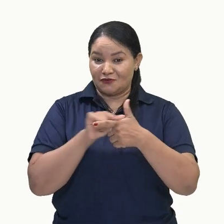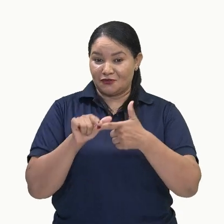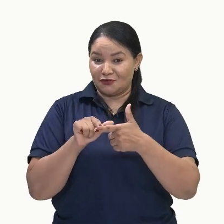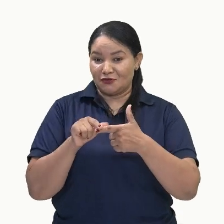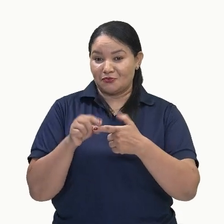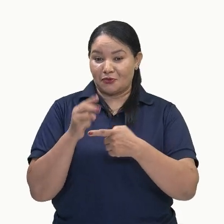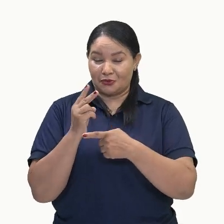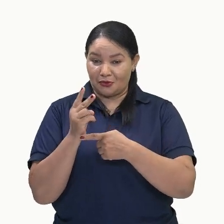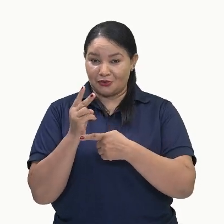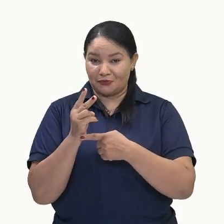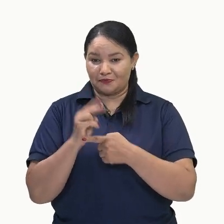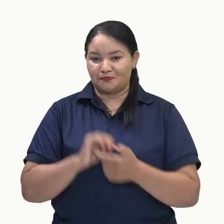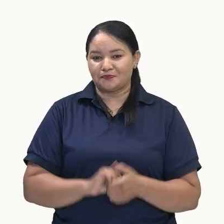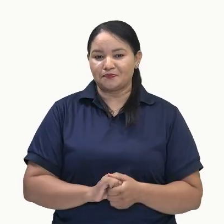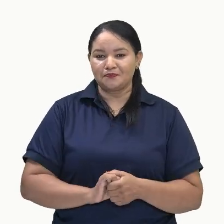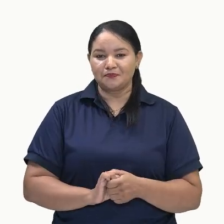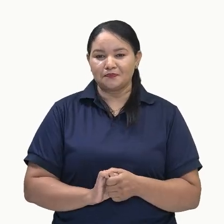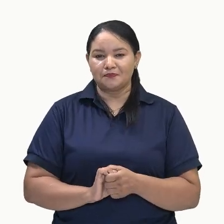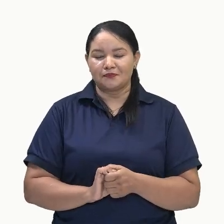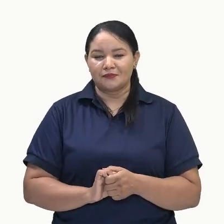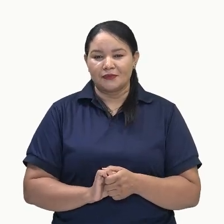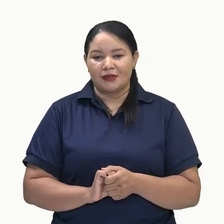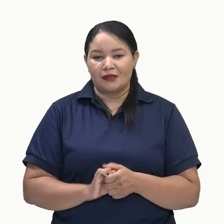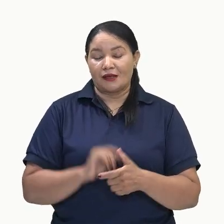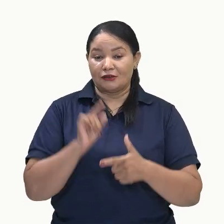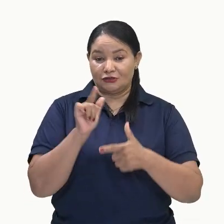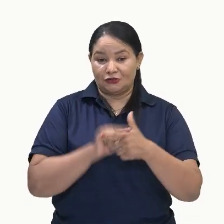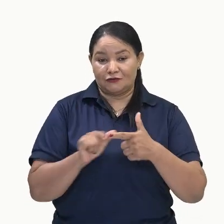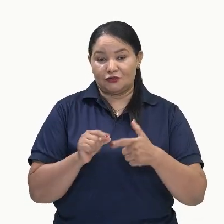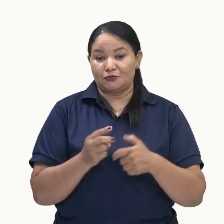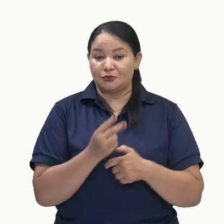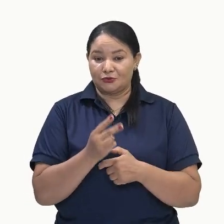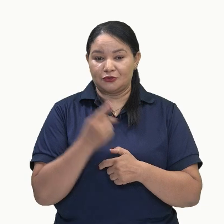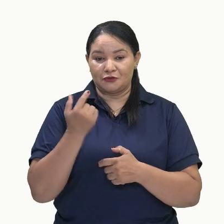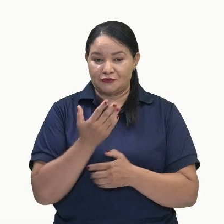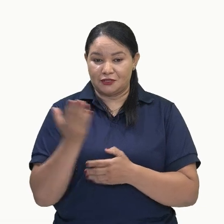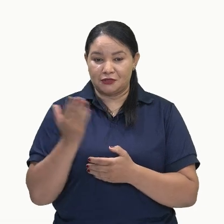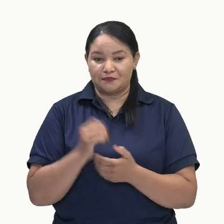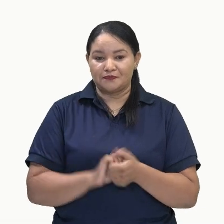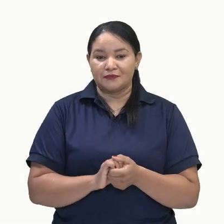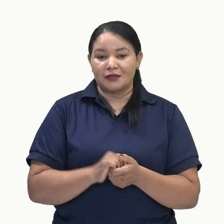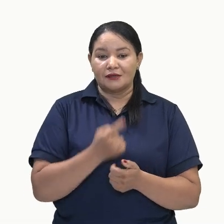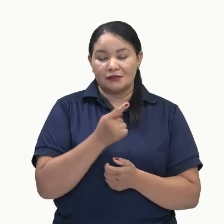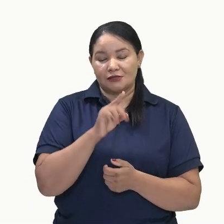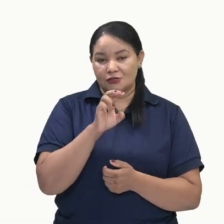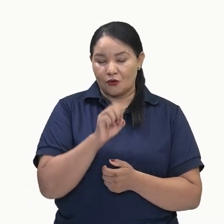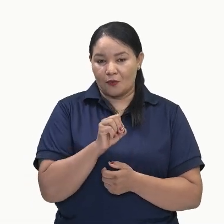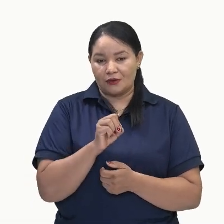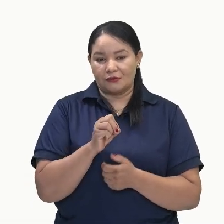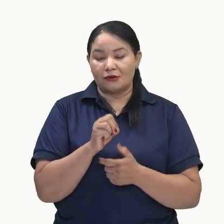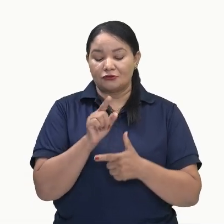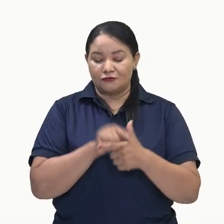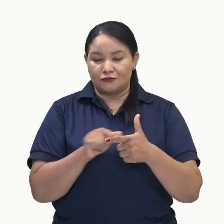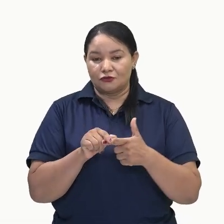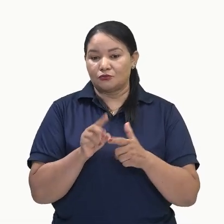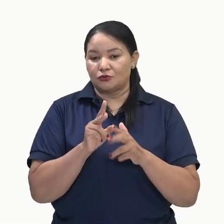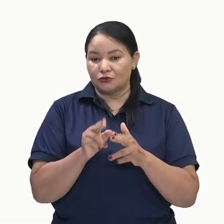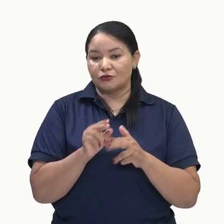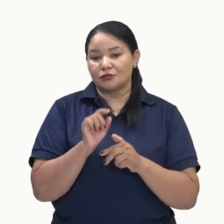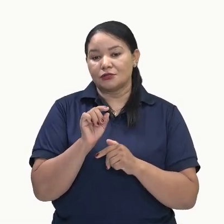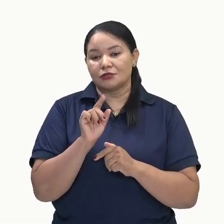2, certo? Dividindo isso por 2, nós vamos ter aqui, ó, que 150 dividido por 2 é equivalente